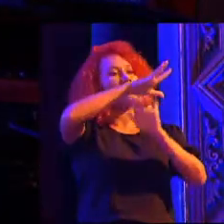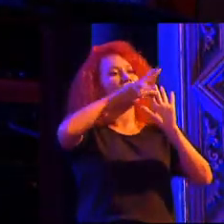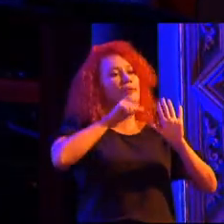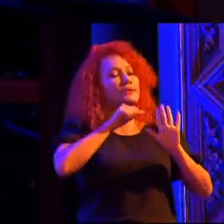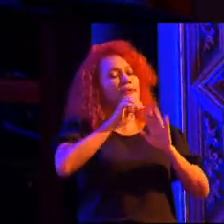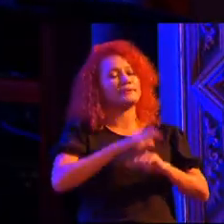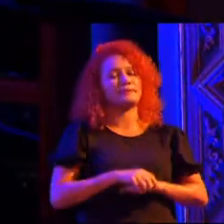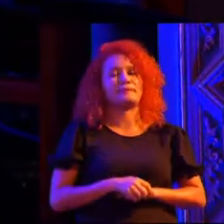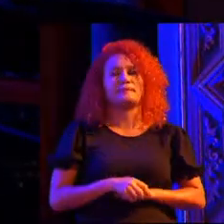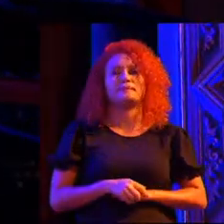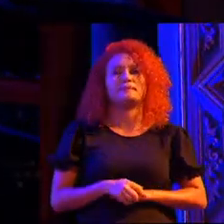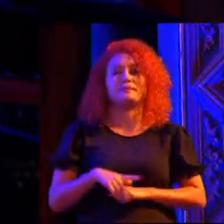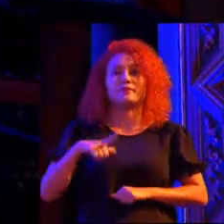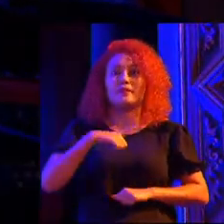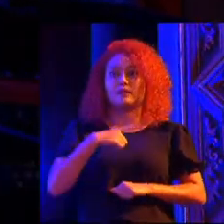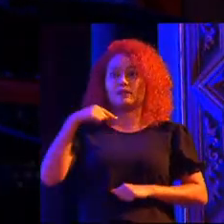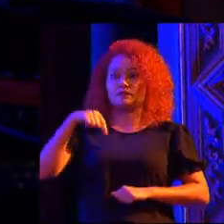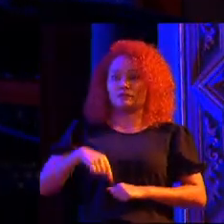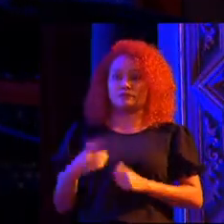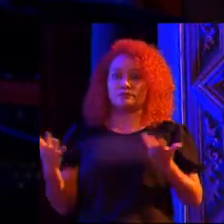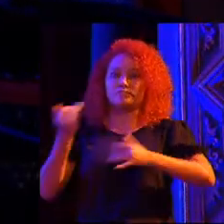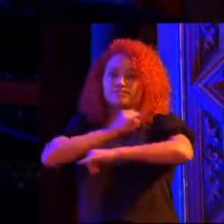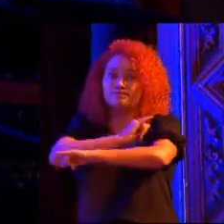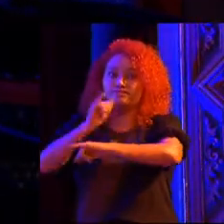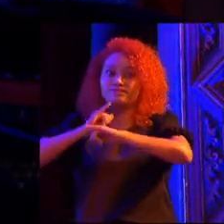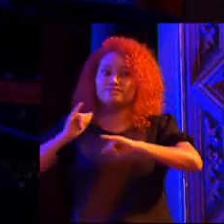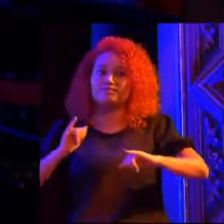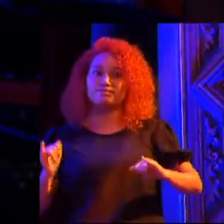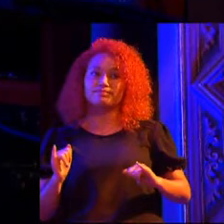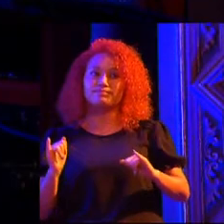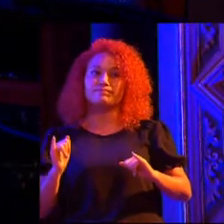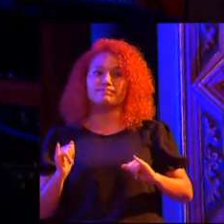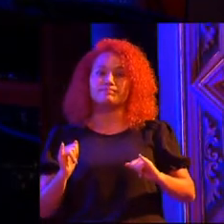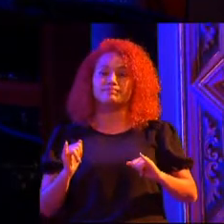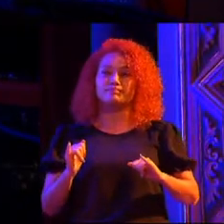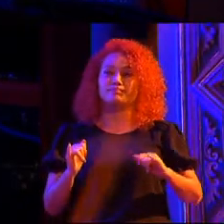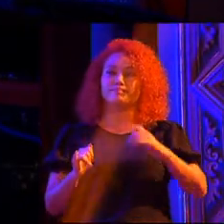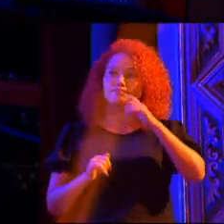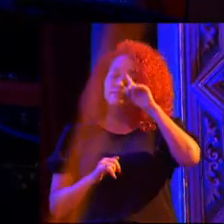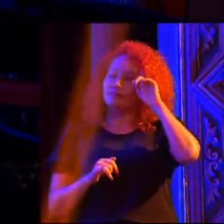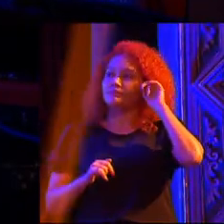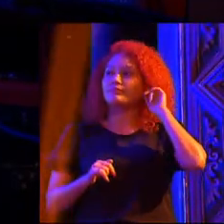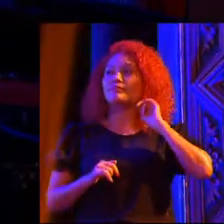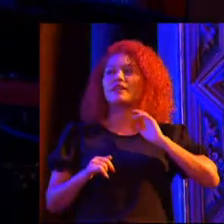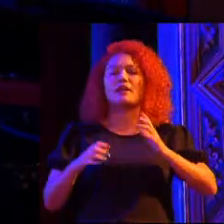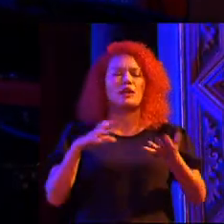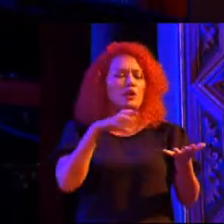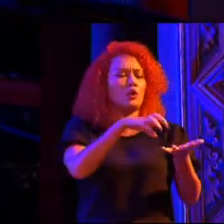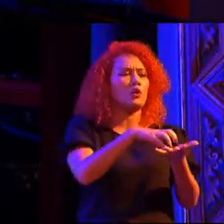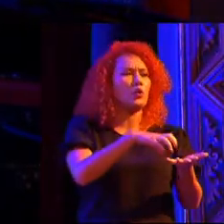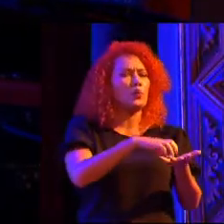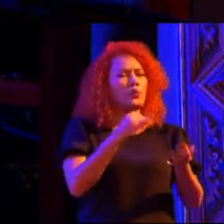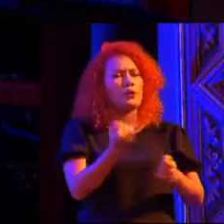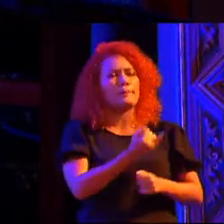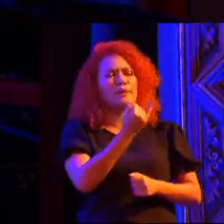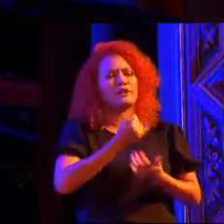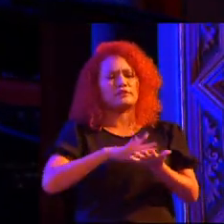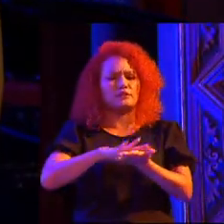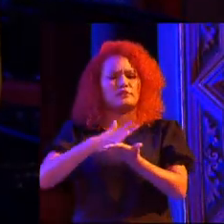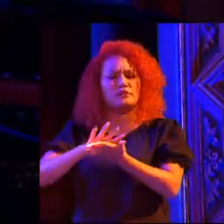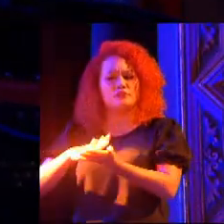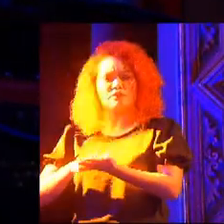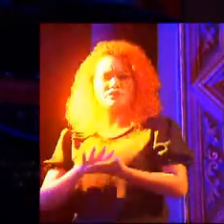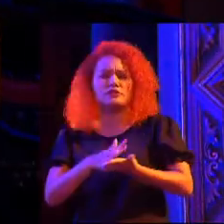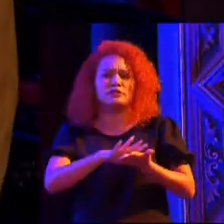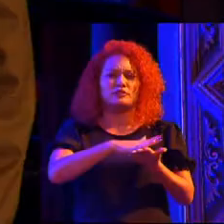aqui hoje para anunciar a categoria, né, muito importante, Samba e Pagode, e